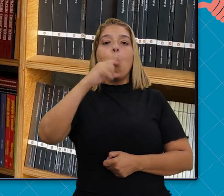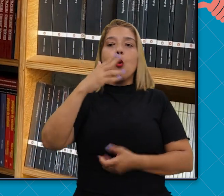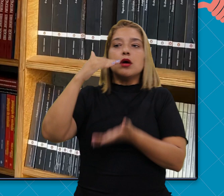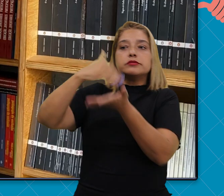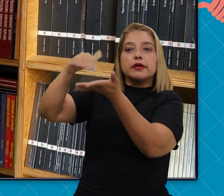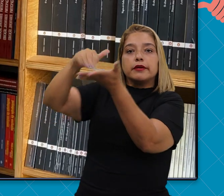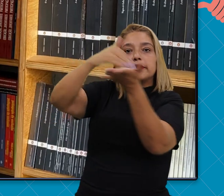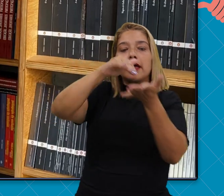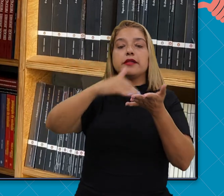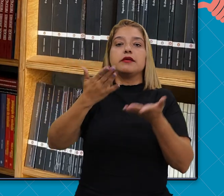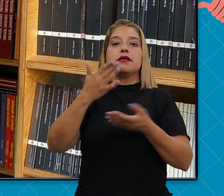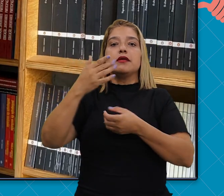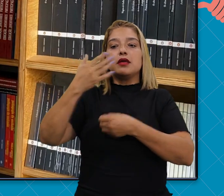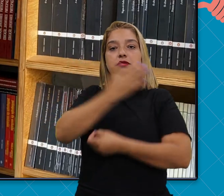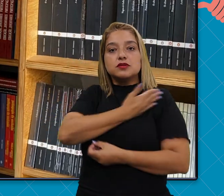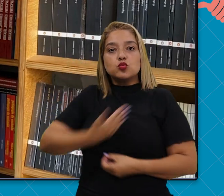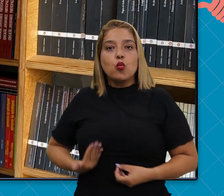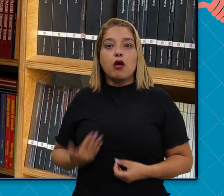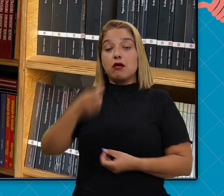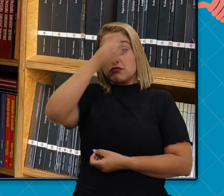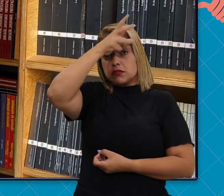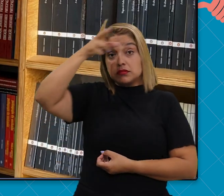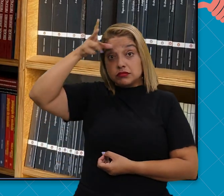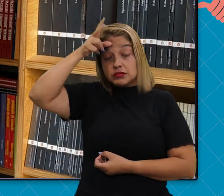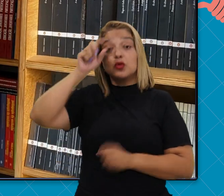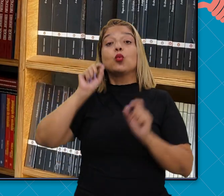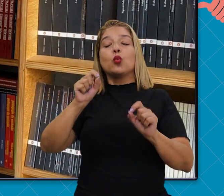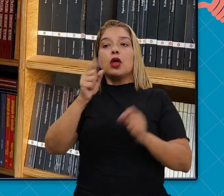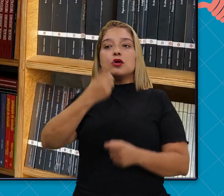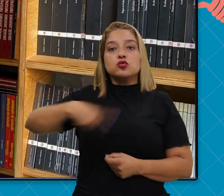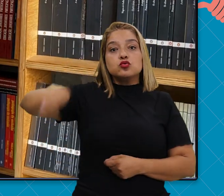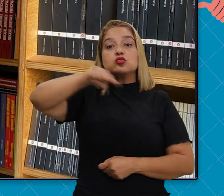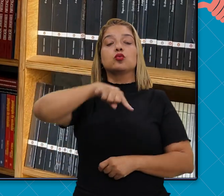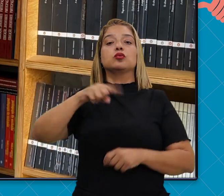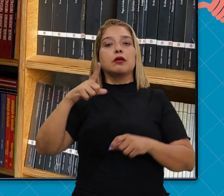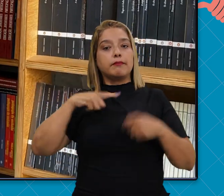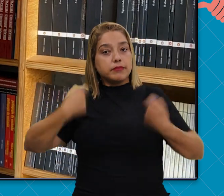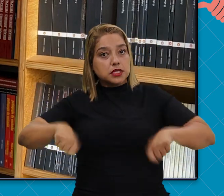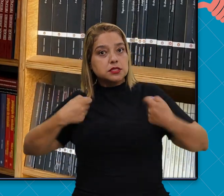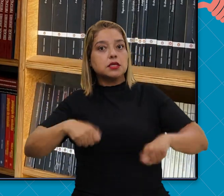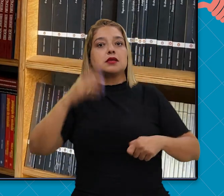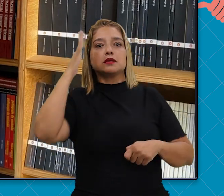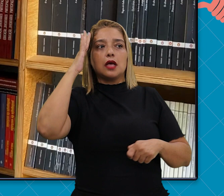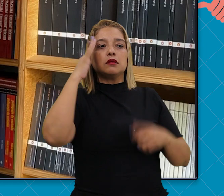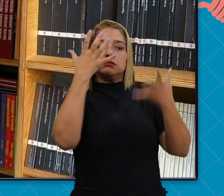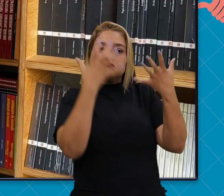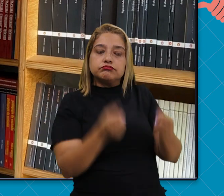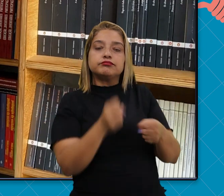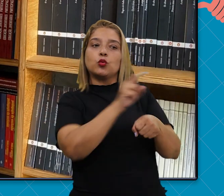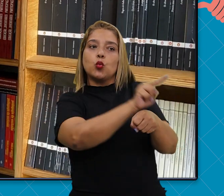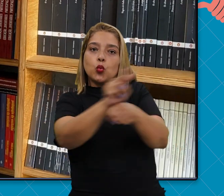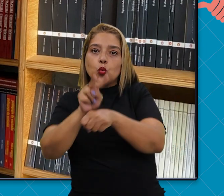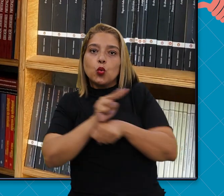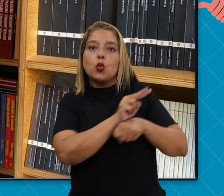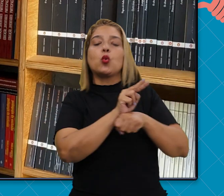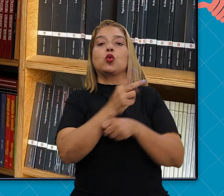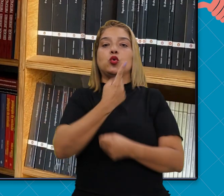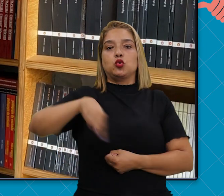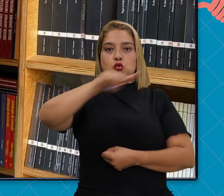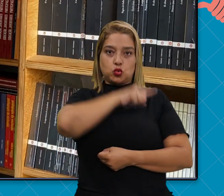estaduais, municipais de cultura pelo Brasil reconheçam, protejam, salvaguardem o nosso